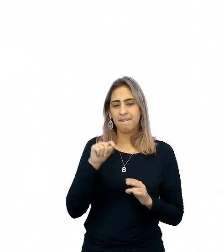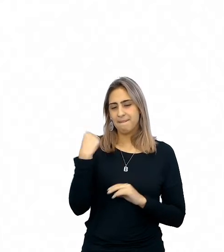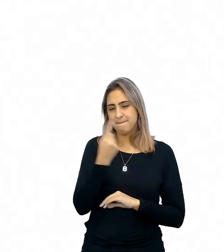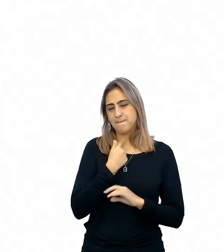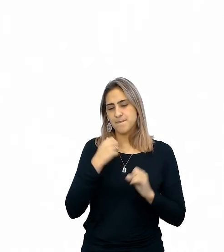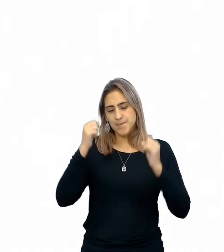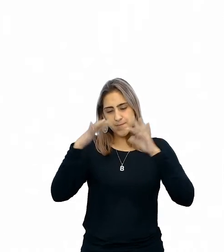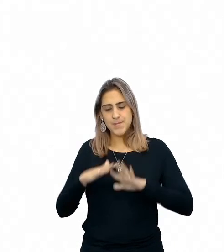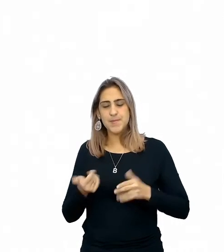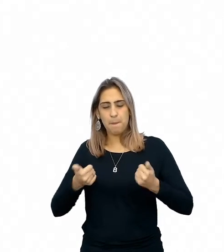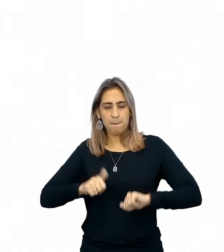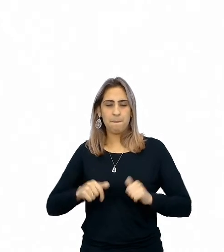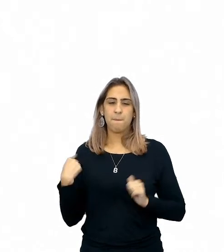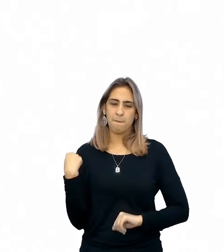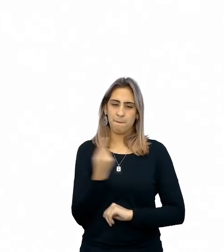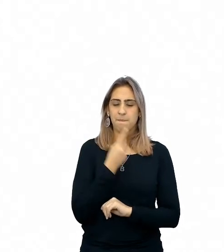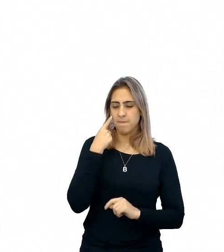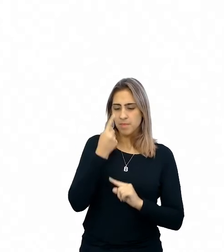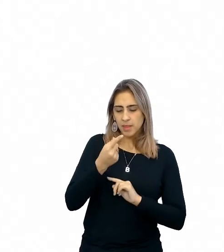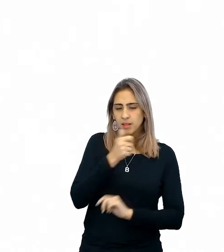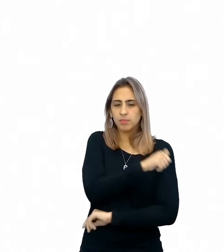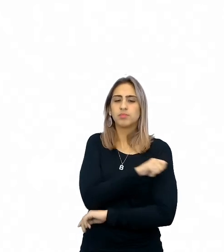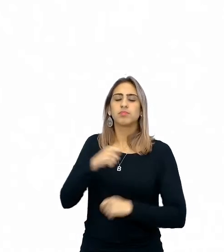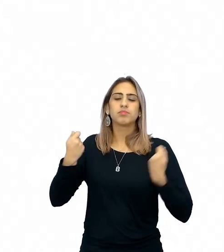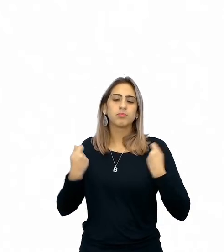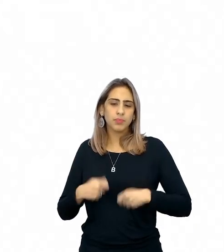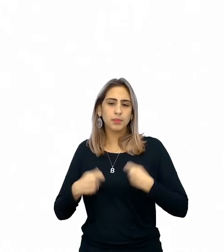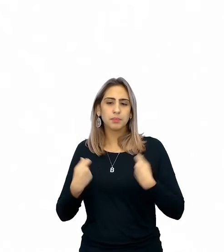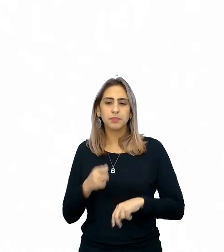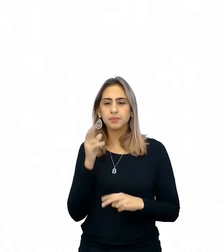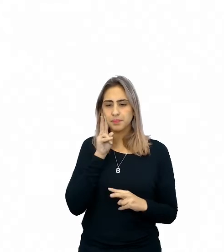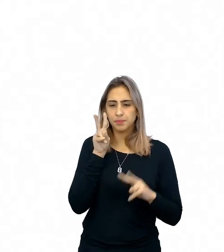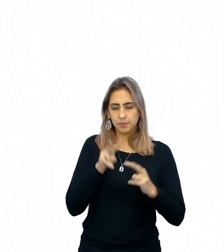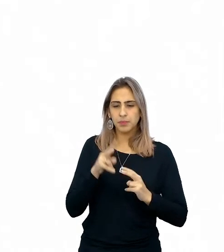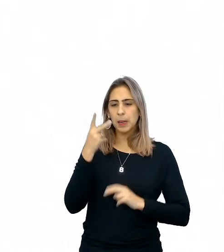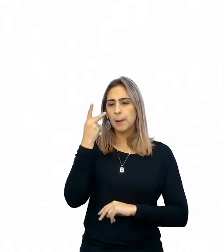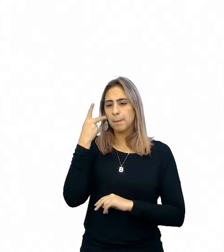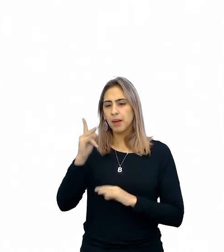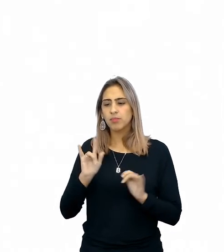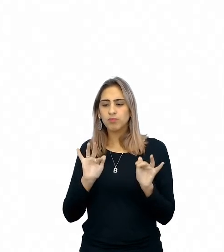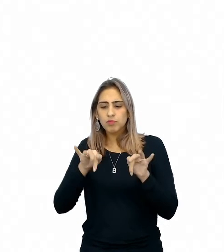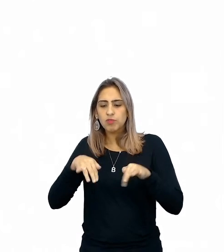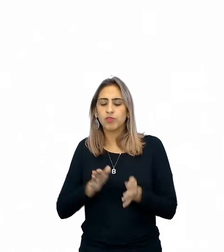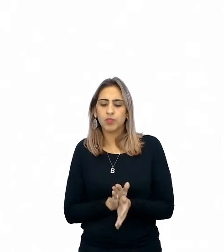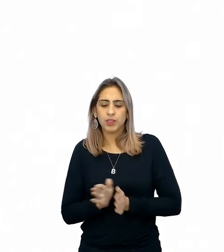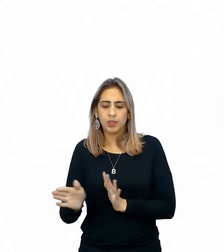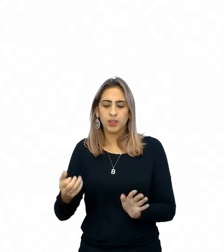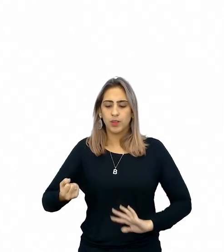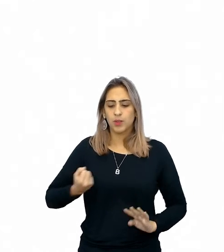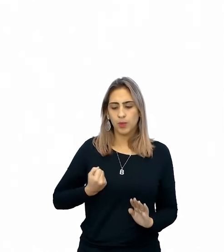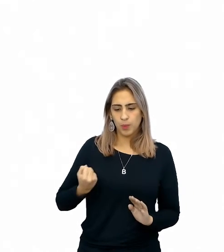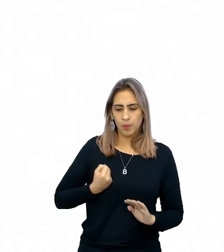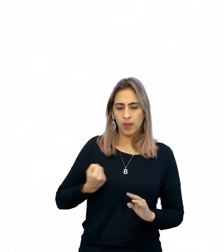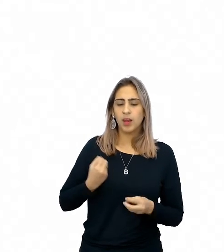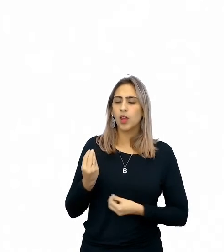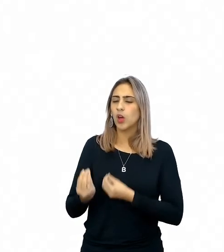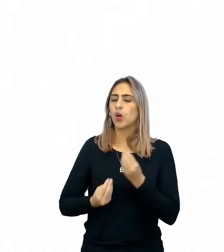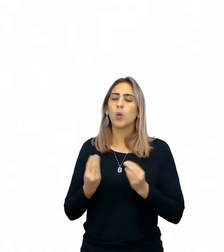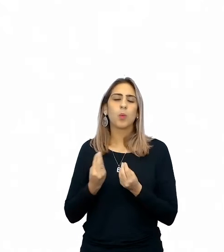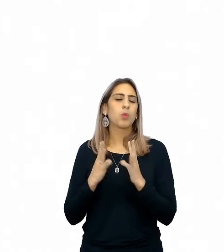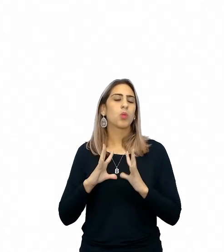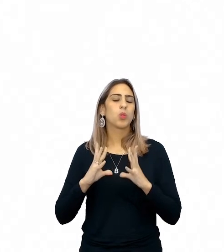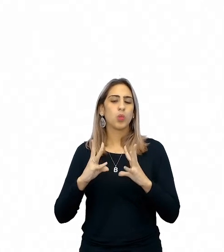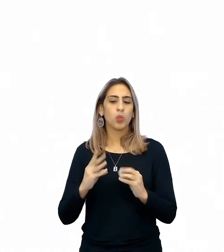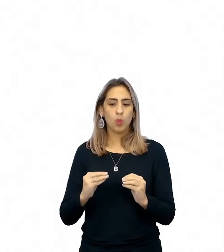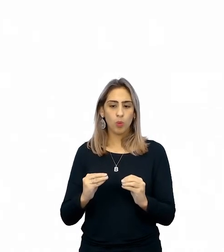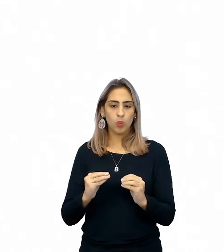item da avaliação, nós vemos que o aluno, então, precisa olhar para a reta numérica como o todo, mas